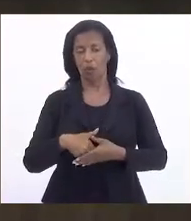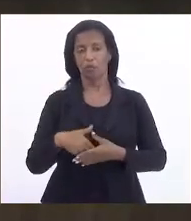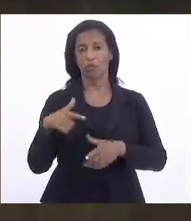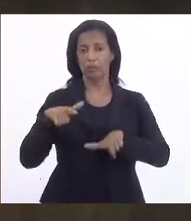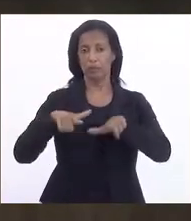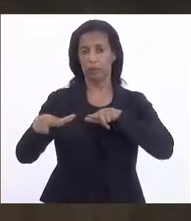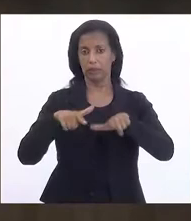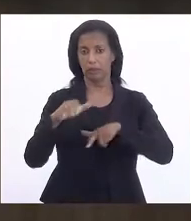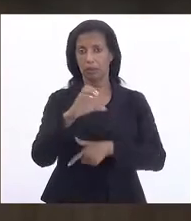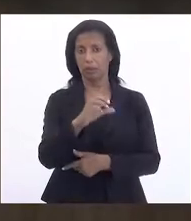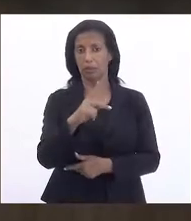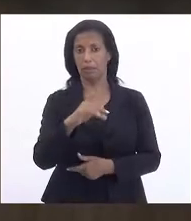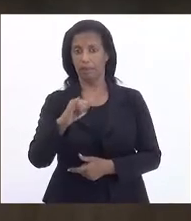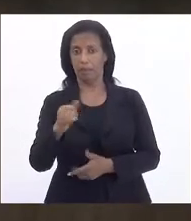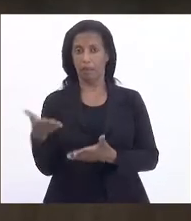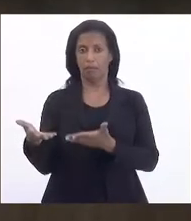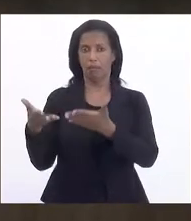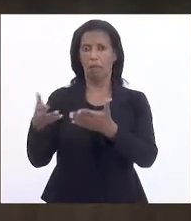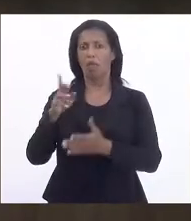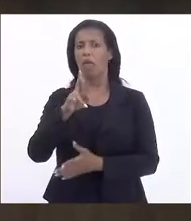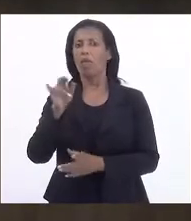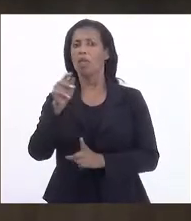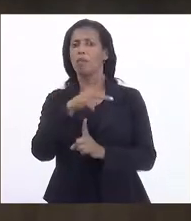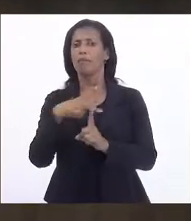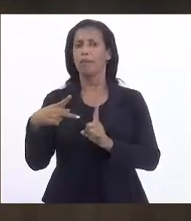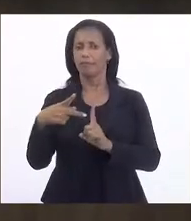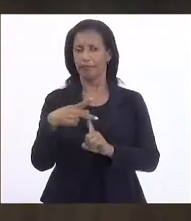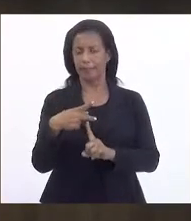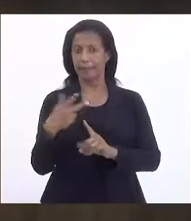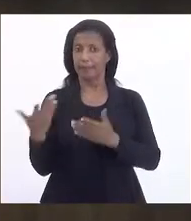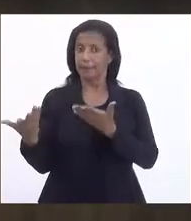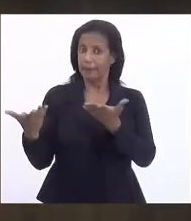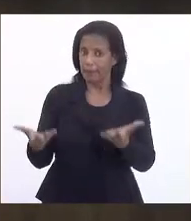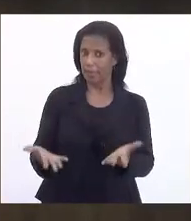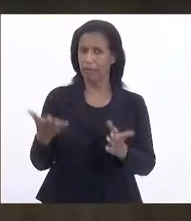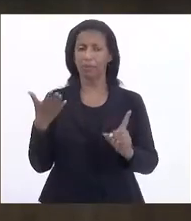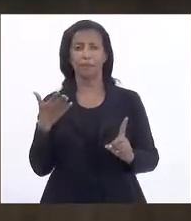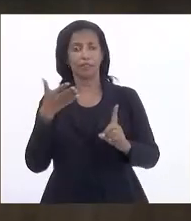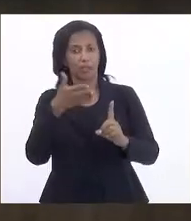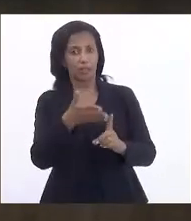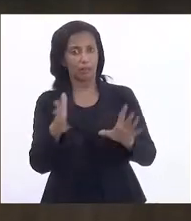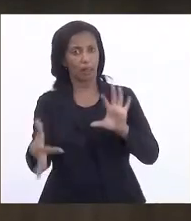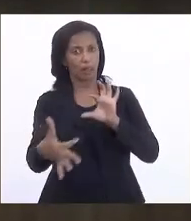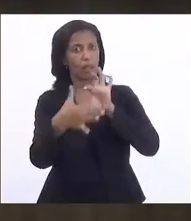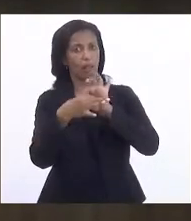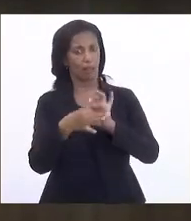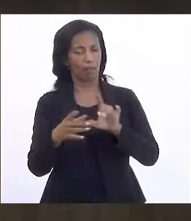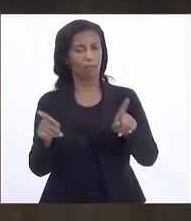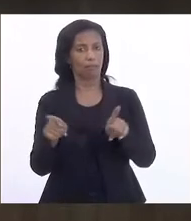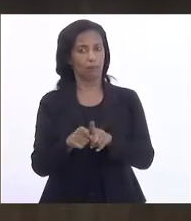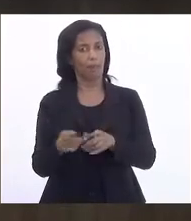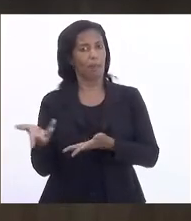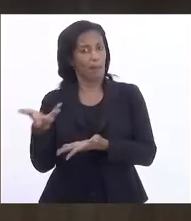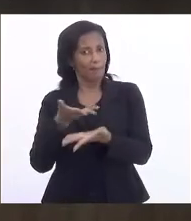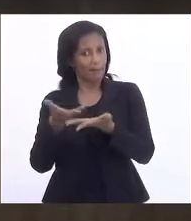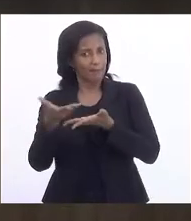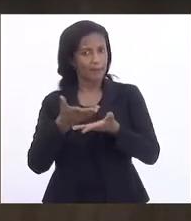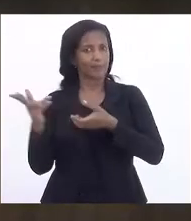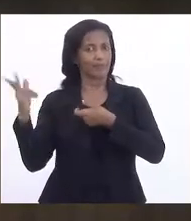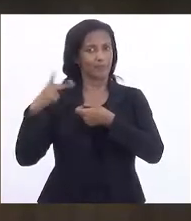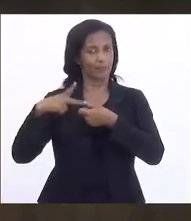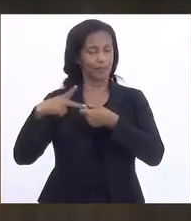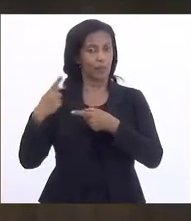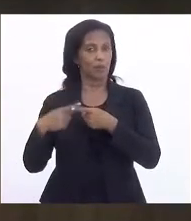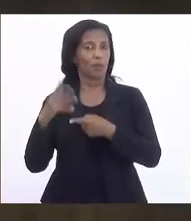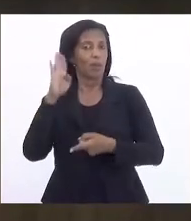CPI é a questão do Rio Previdência que aliás também está diretamente ligada à questão dos roitos porque a